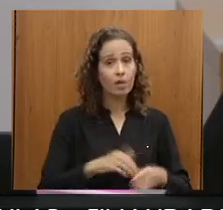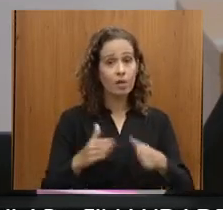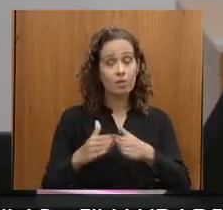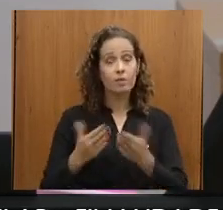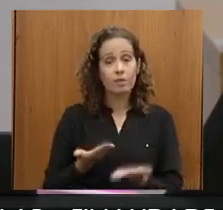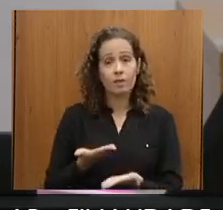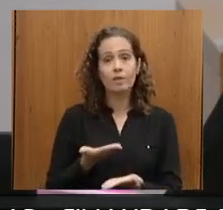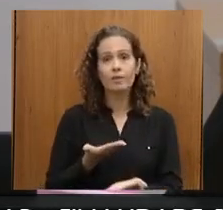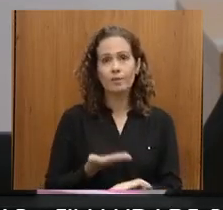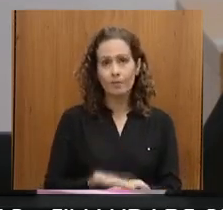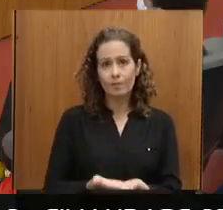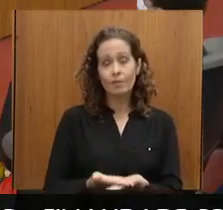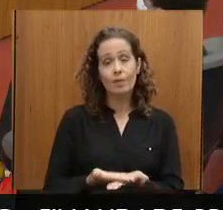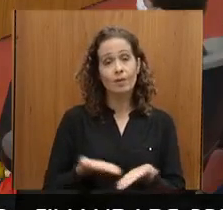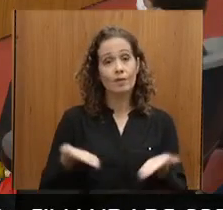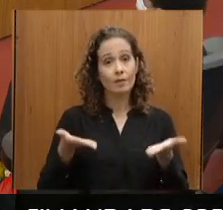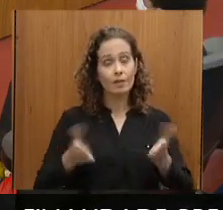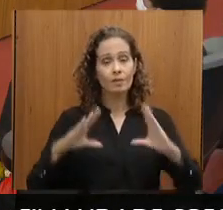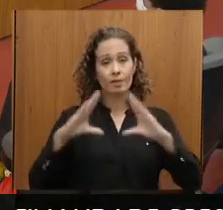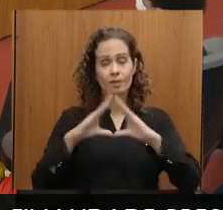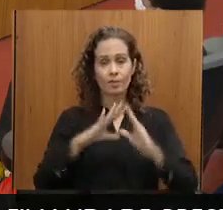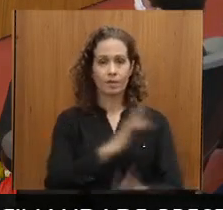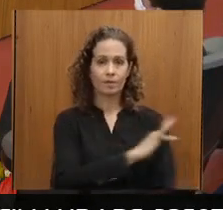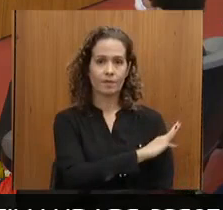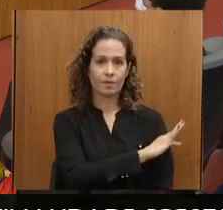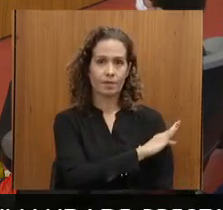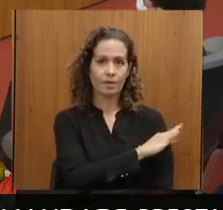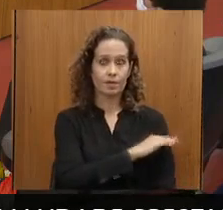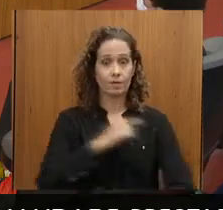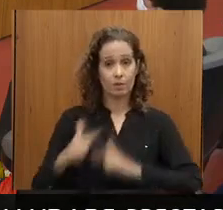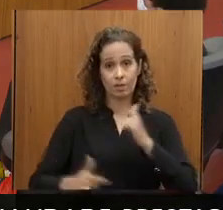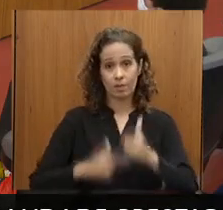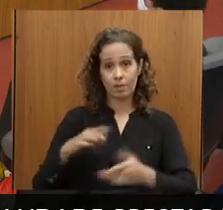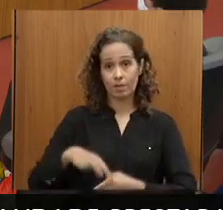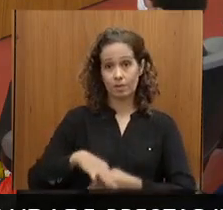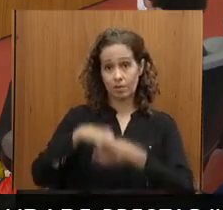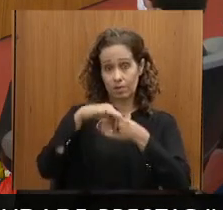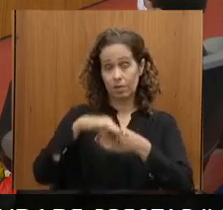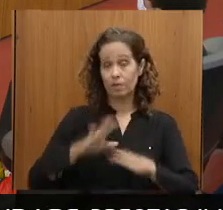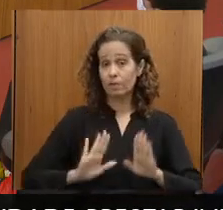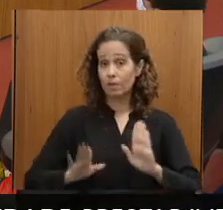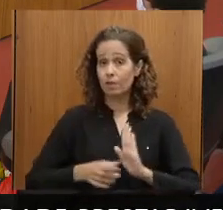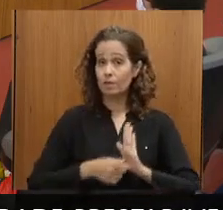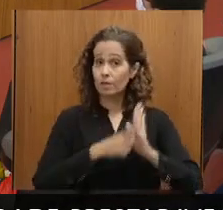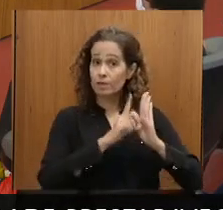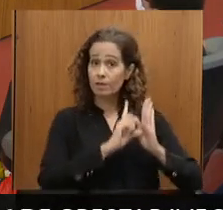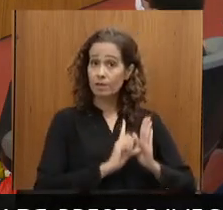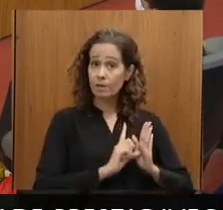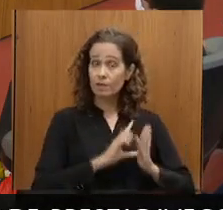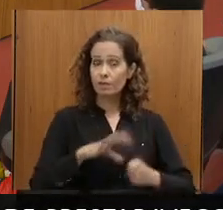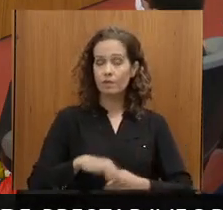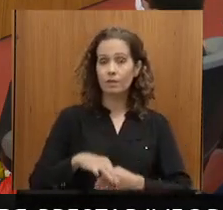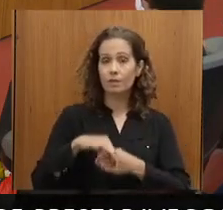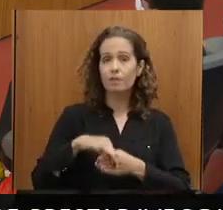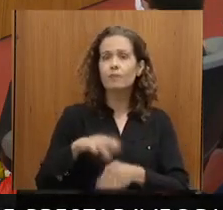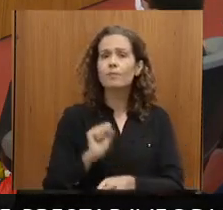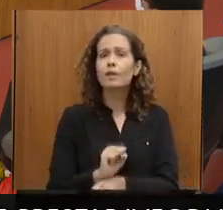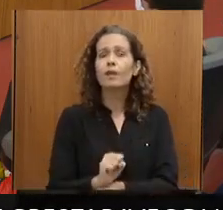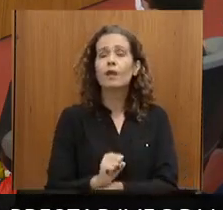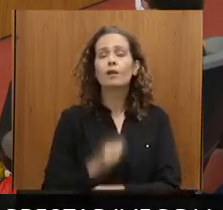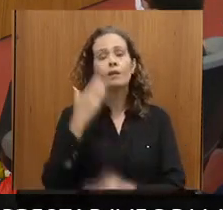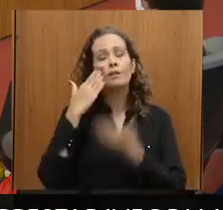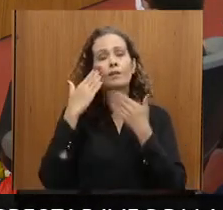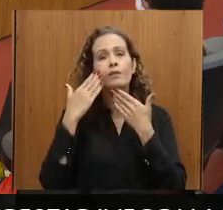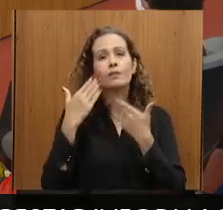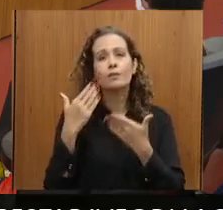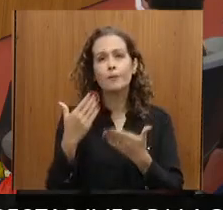oriundos desse Assembleia Fiscaliza. Os trabalhos estão suspensos. Mas antes de suspender os trabalhos, agradecendo a